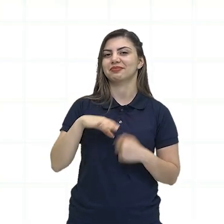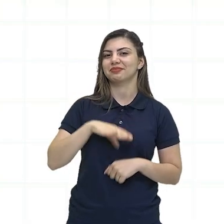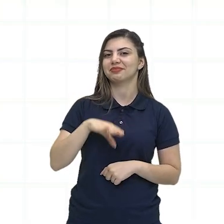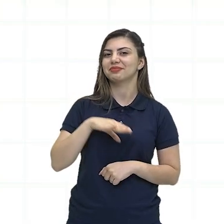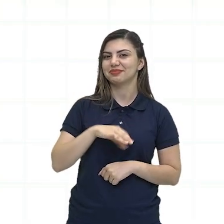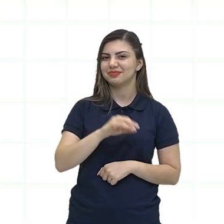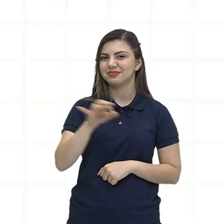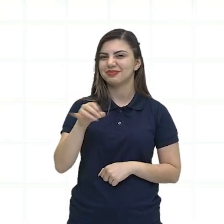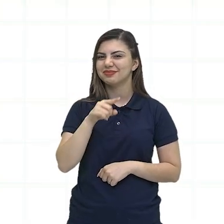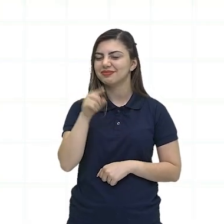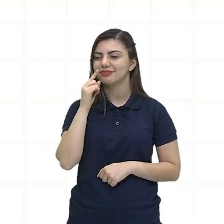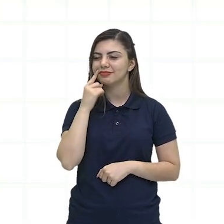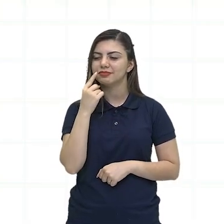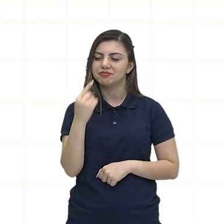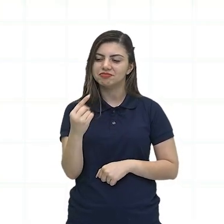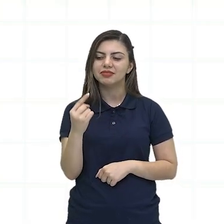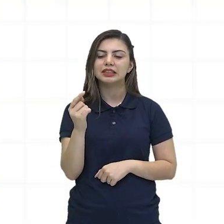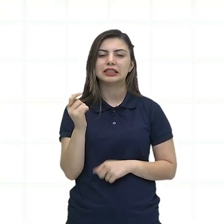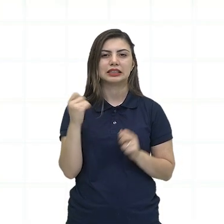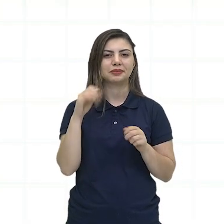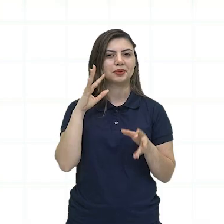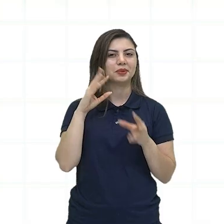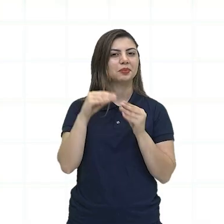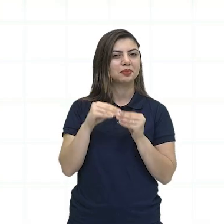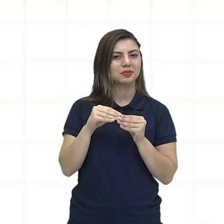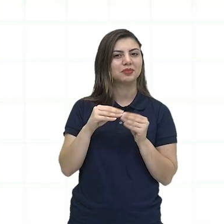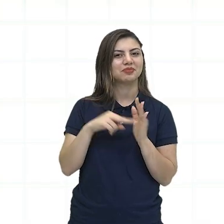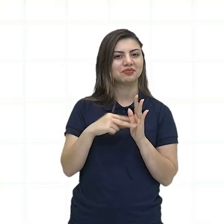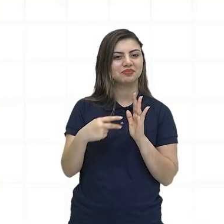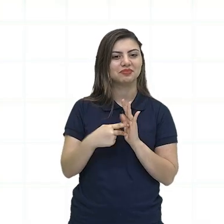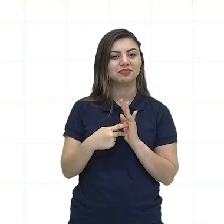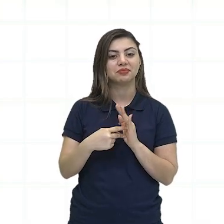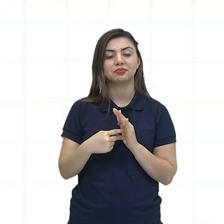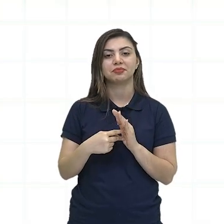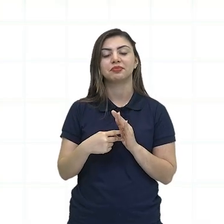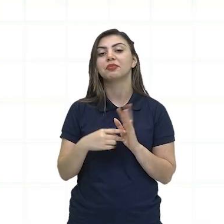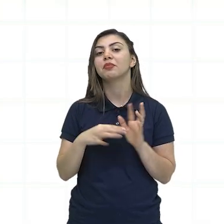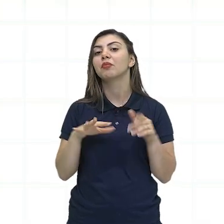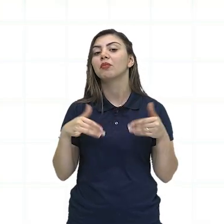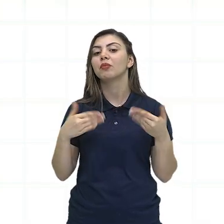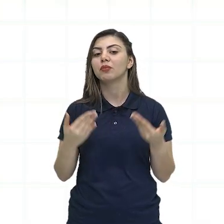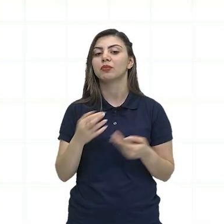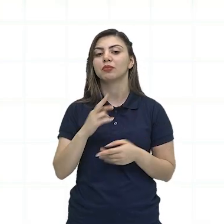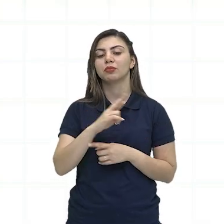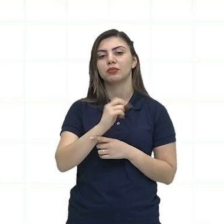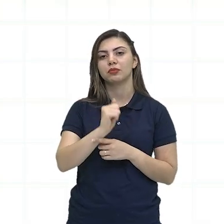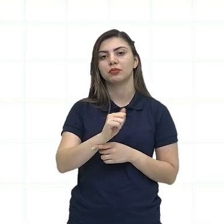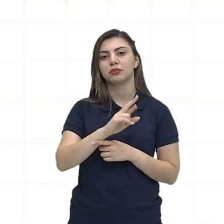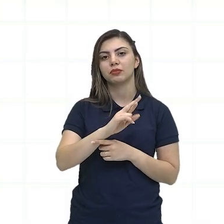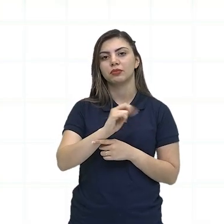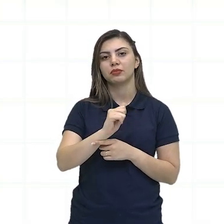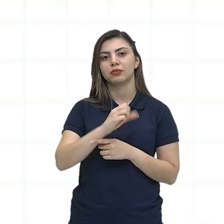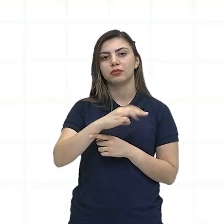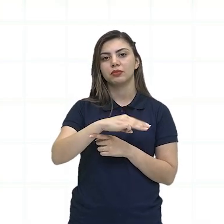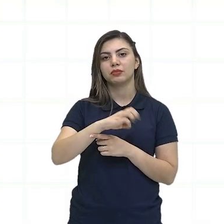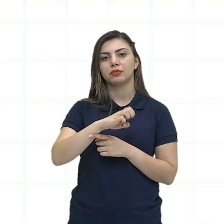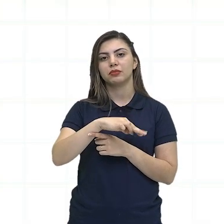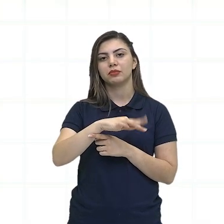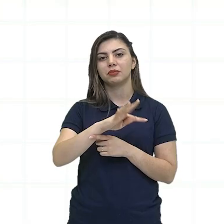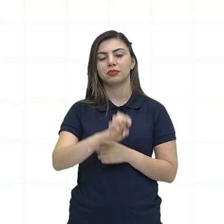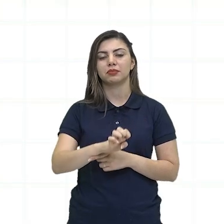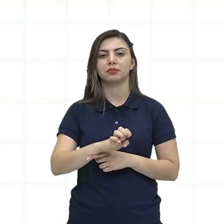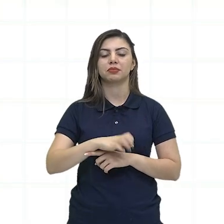e já consegue deduzir o significado. Rarely quer dizer raramente,